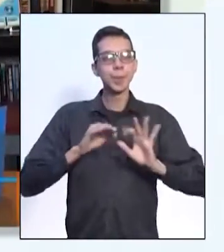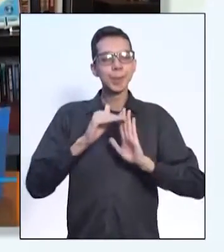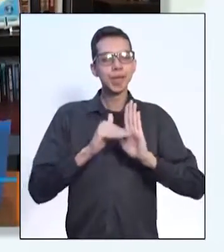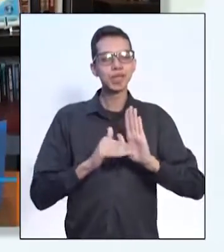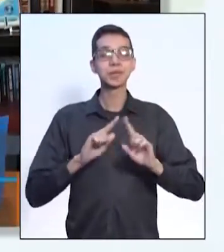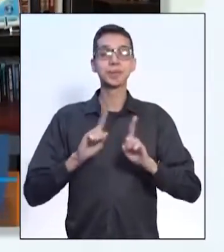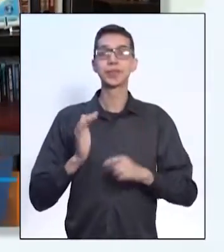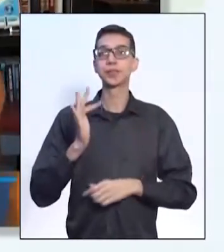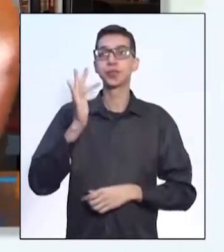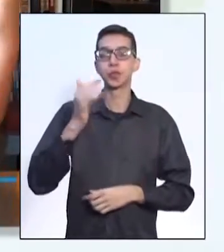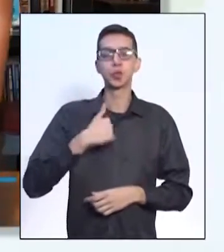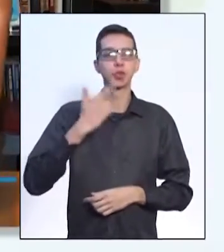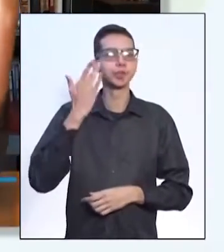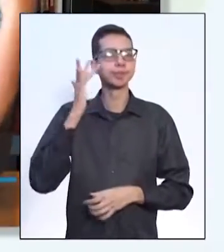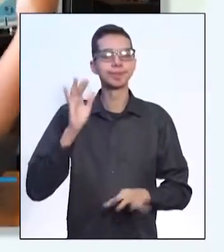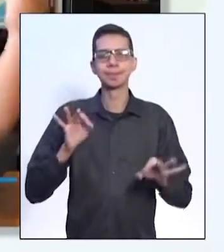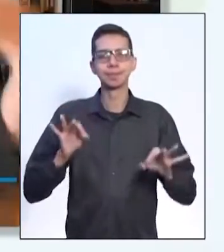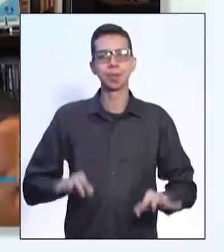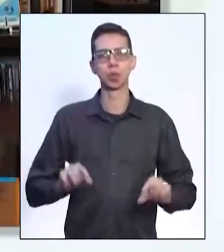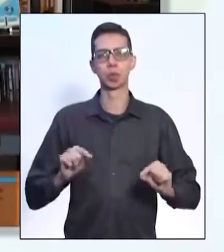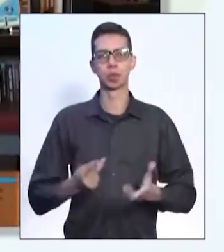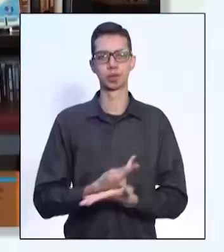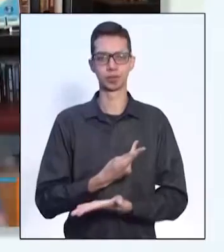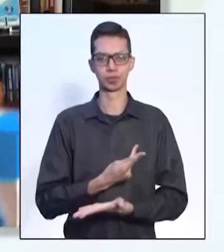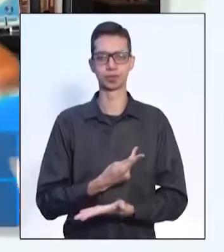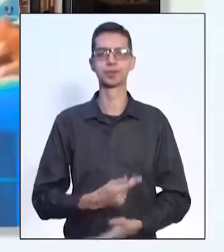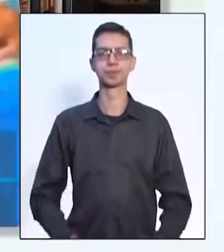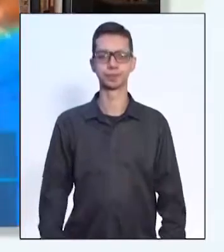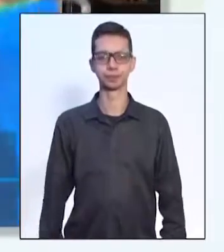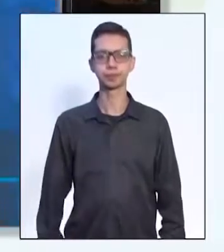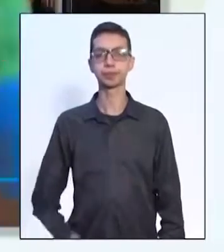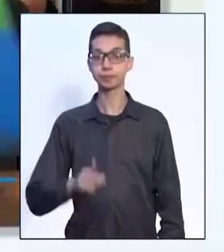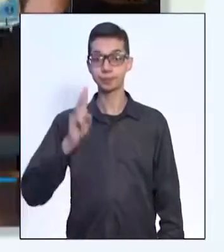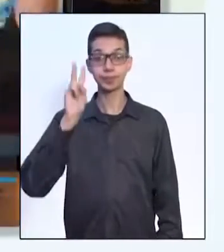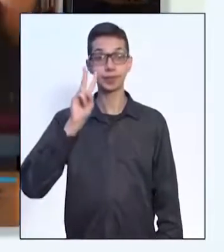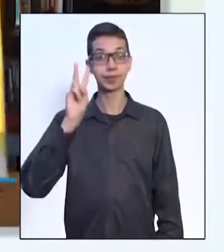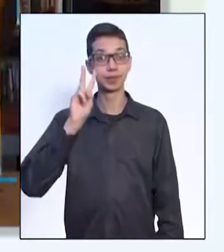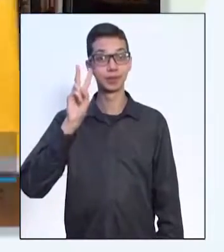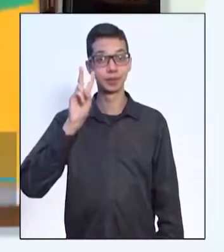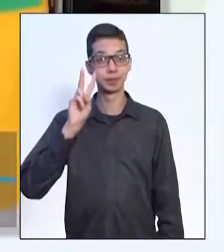incerto, então ele reserva algumas surpresas. E lembram que no verso